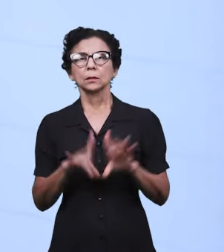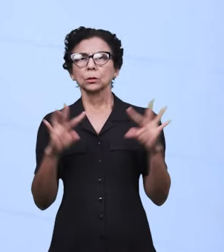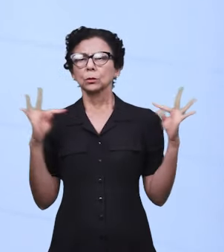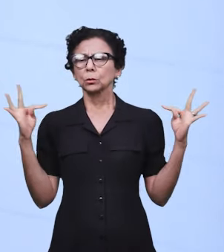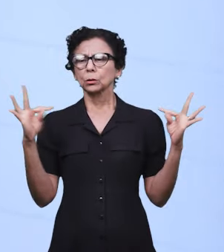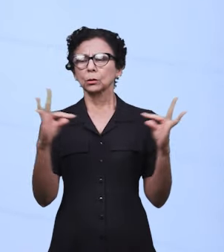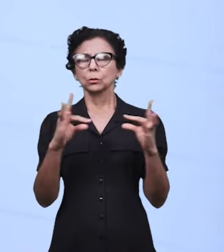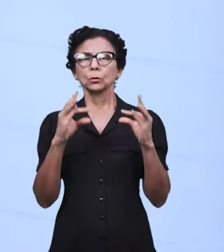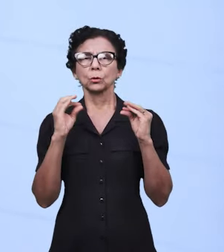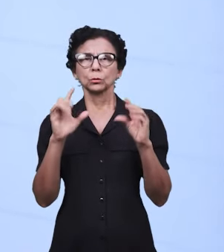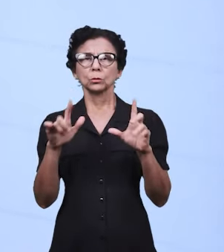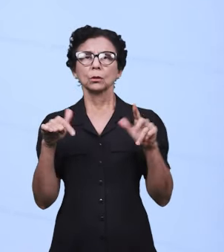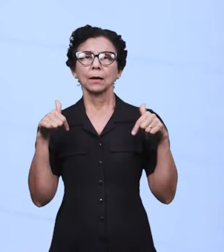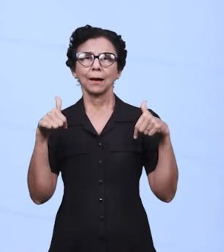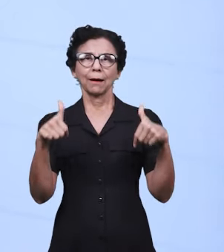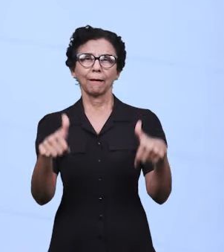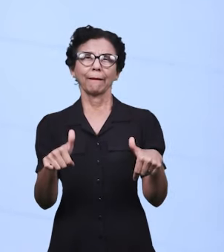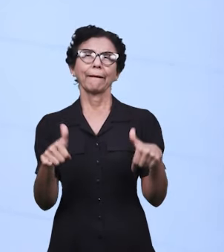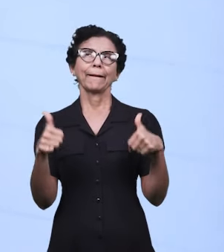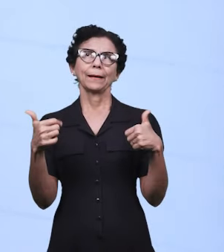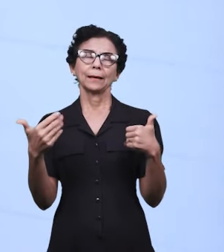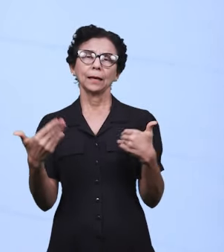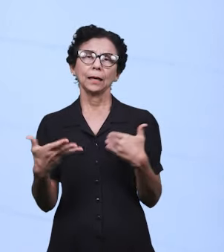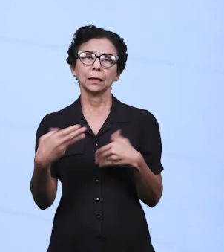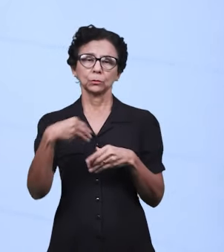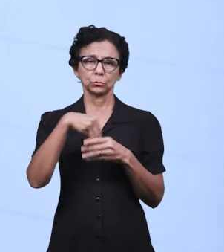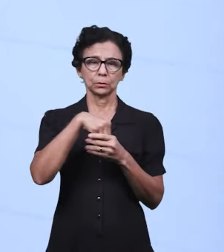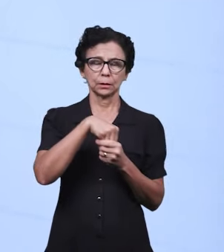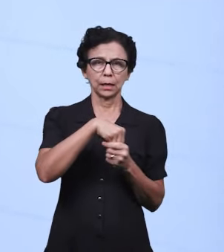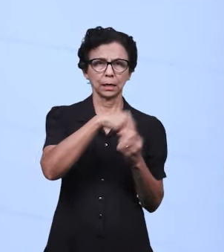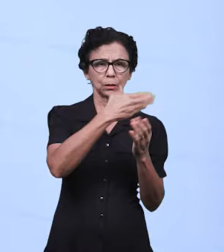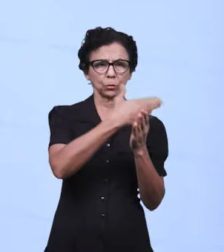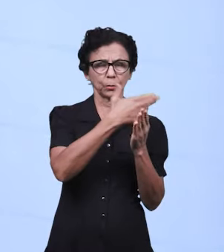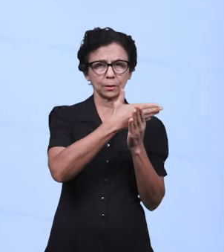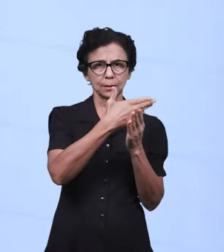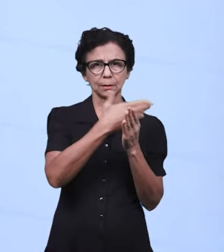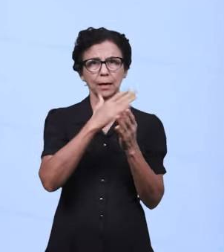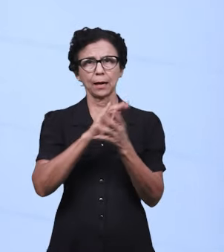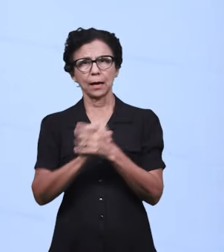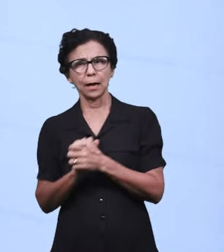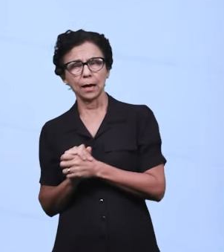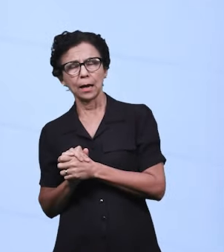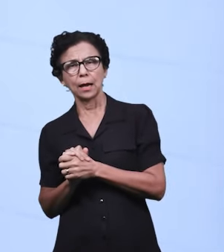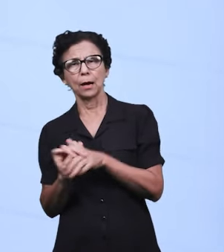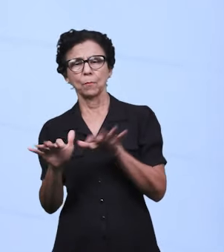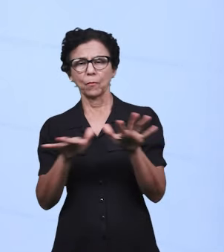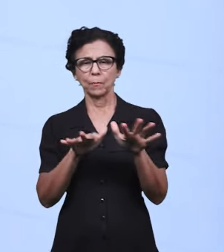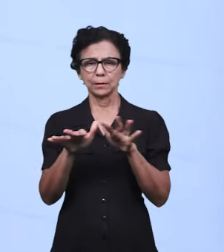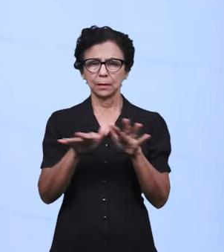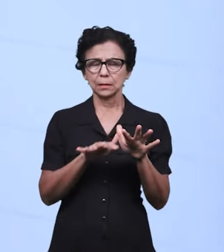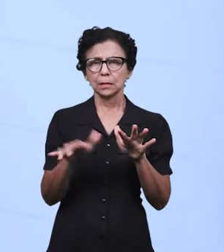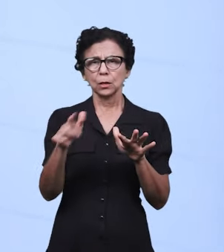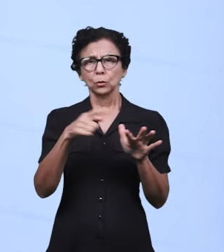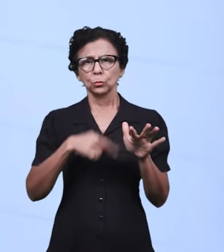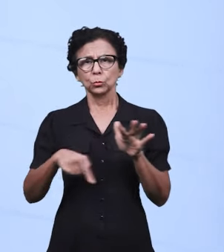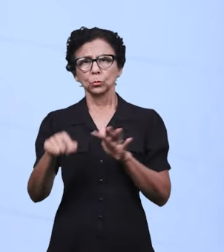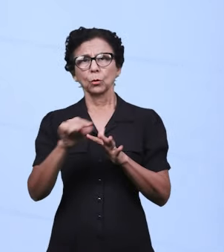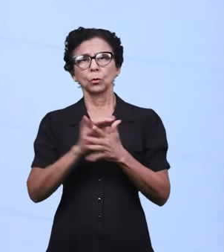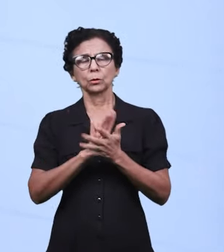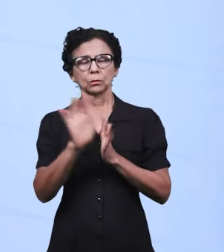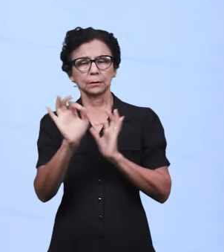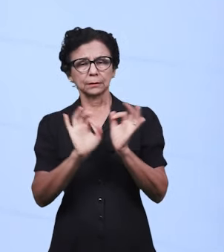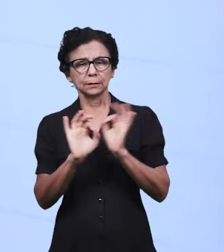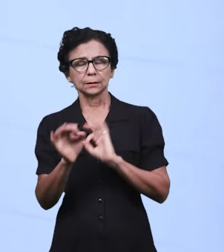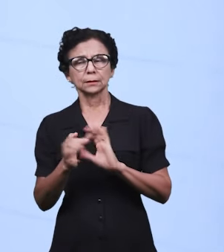os atos, né, daquele processo, em toda a diligência, em toda a movimentação, né, o idoso